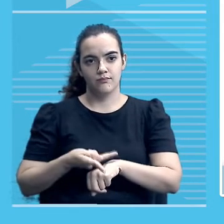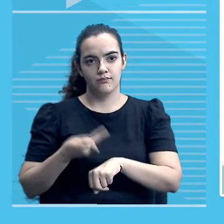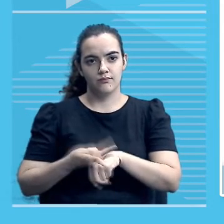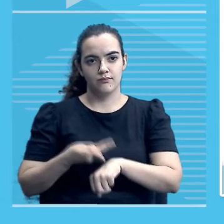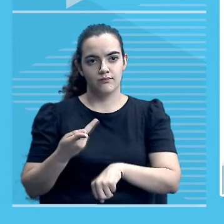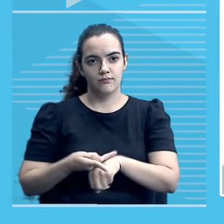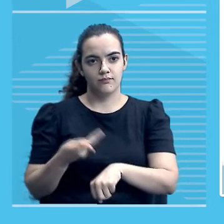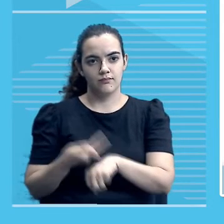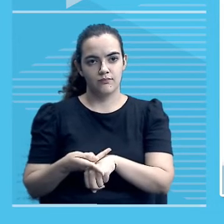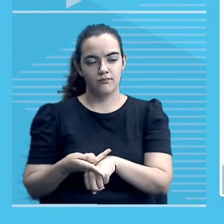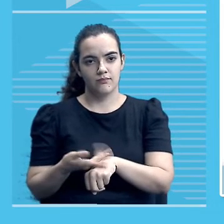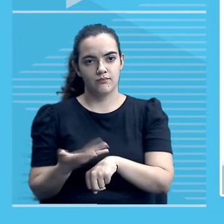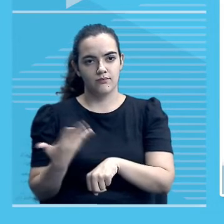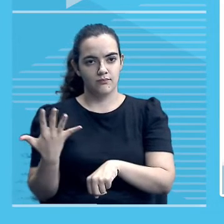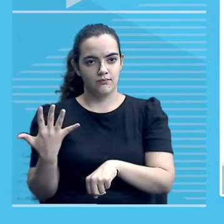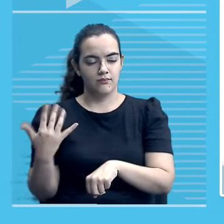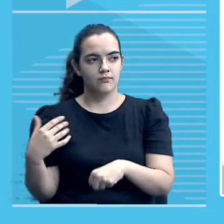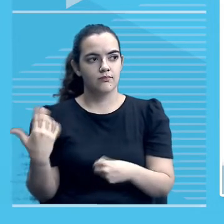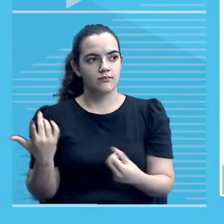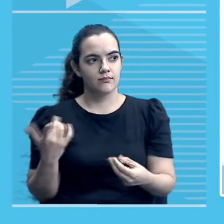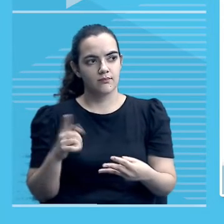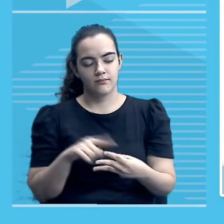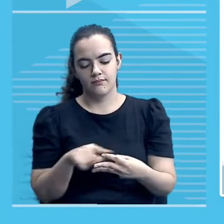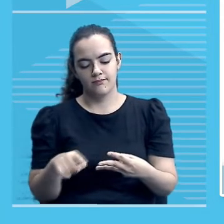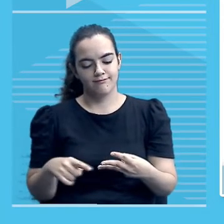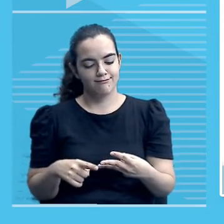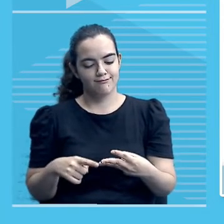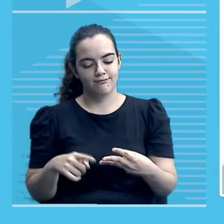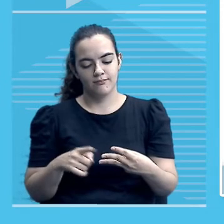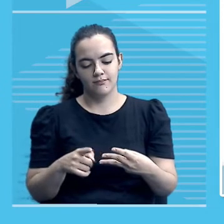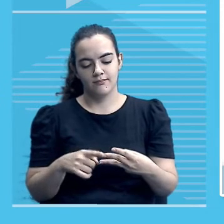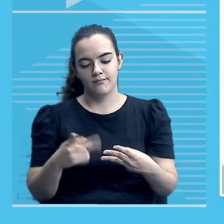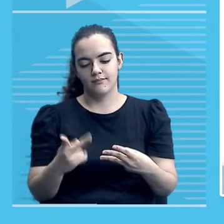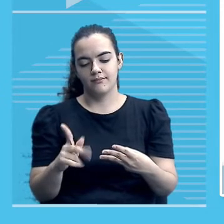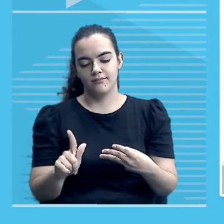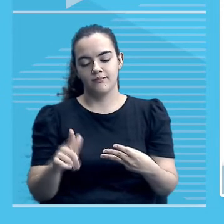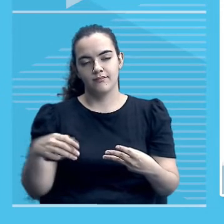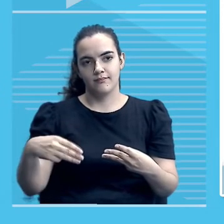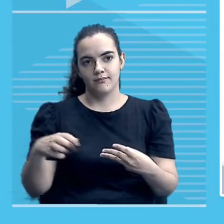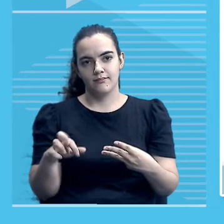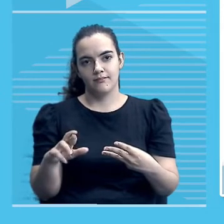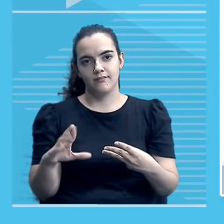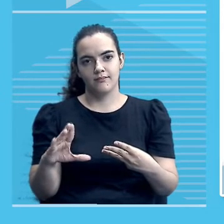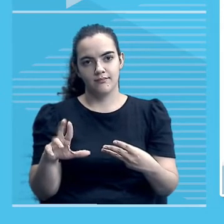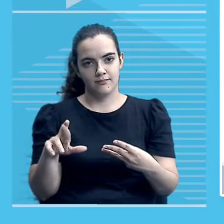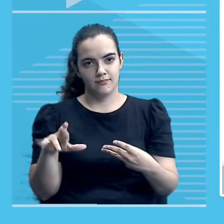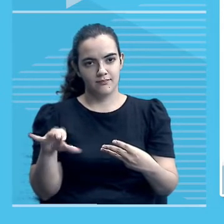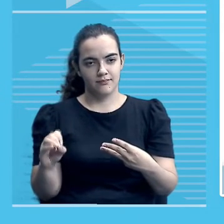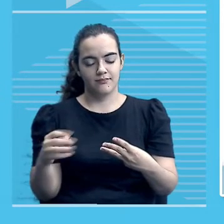quem? Prata, mercúrio e chumbo. Prata, mercúrio e chumbo.